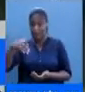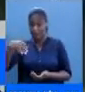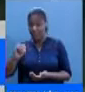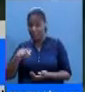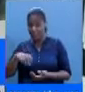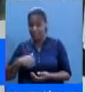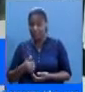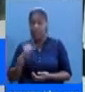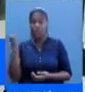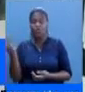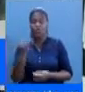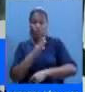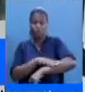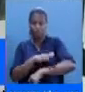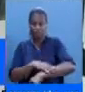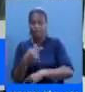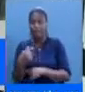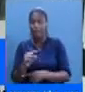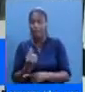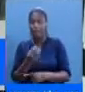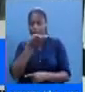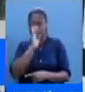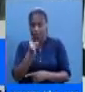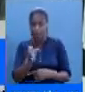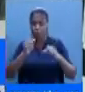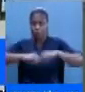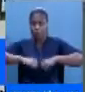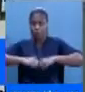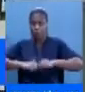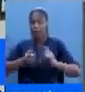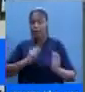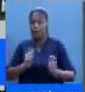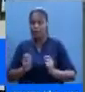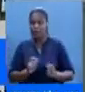Verde é a entidade responsável para a aplicação do acordo administrativo.